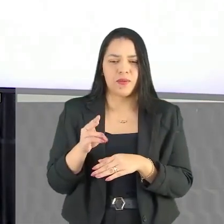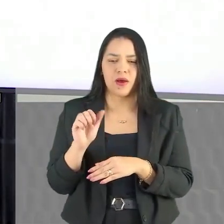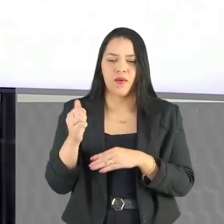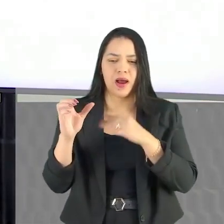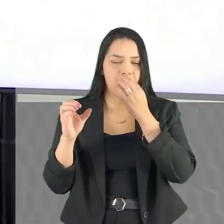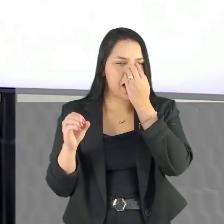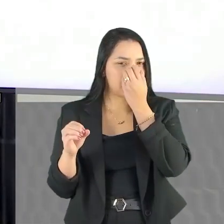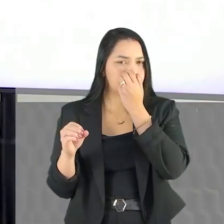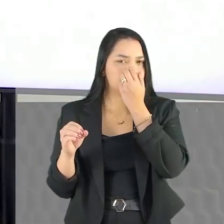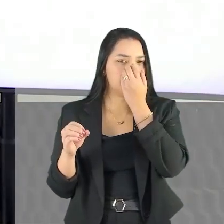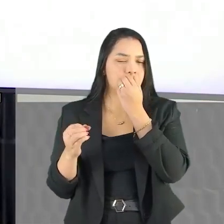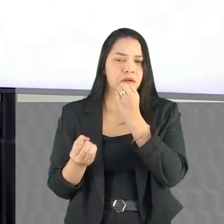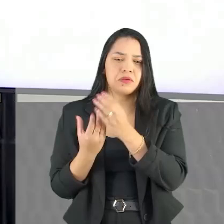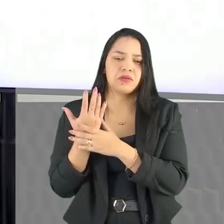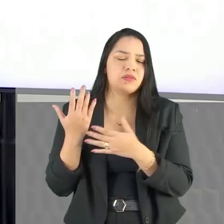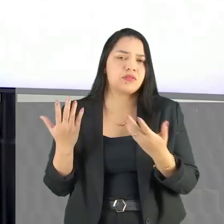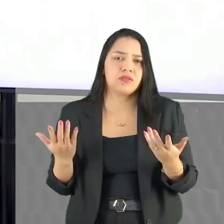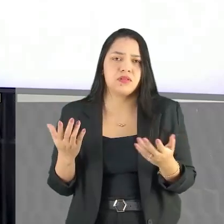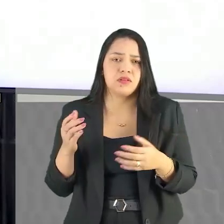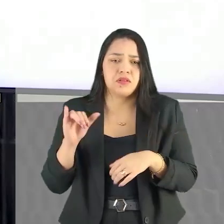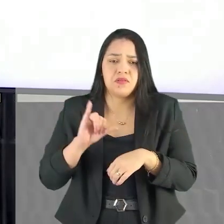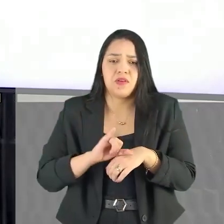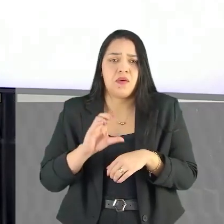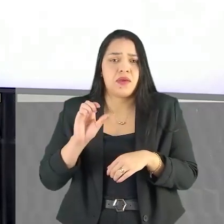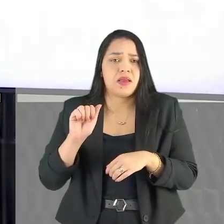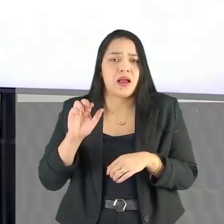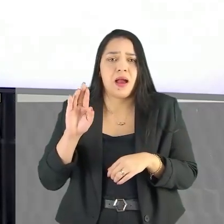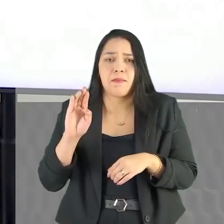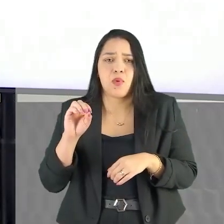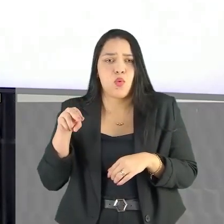é formado por, bem simples, gente, ferro e carbono.